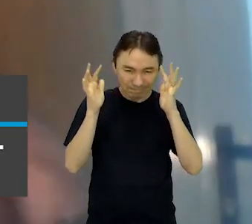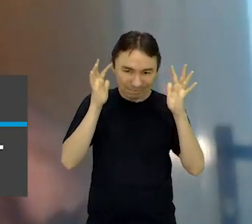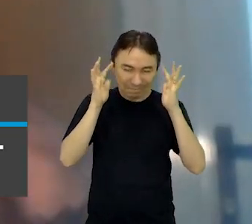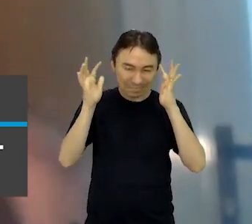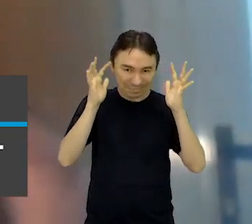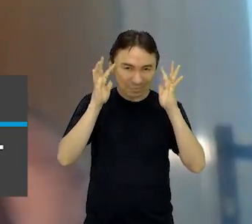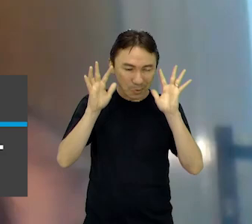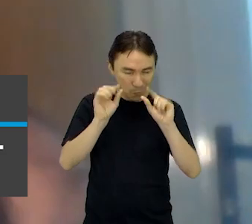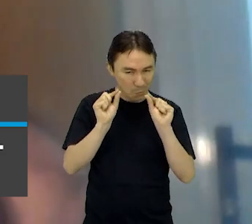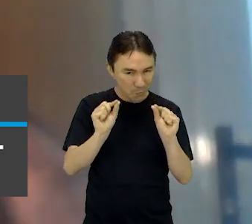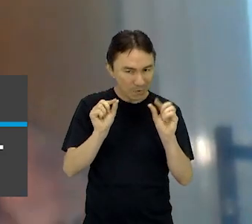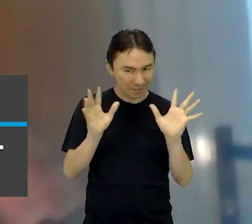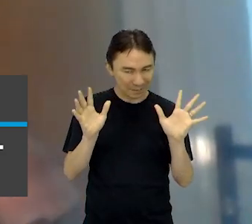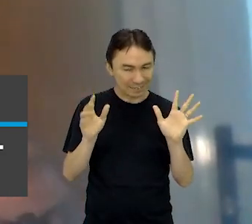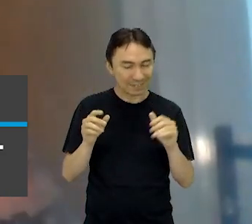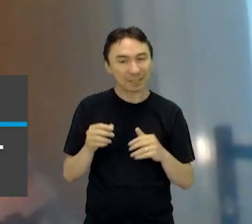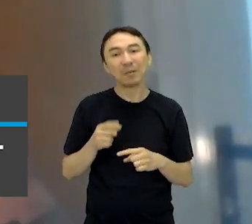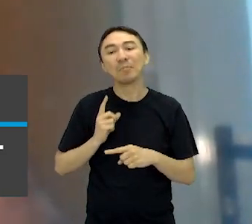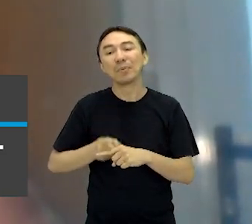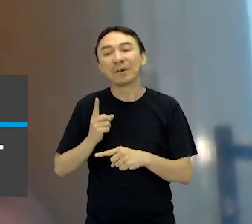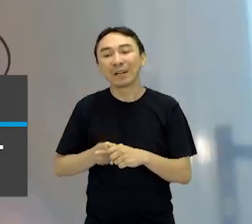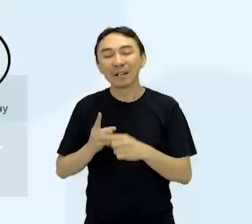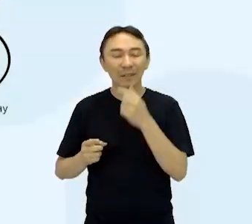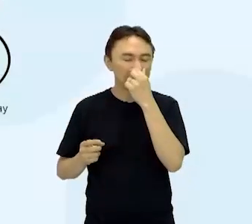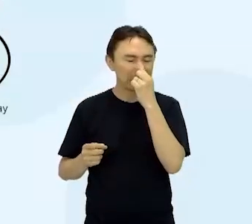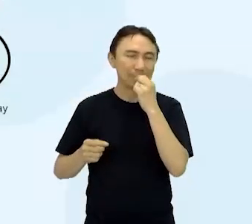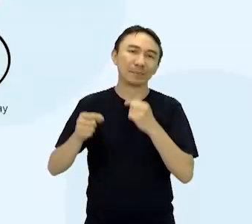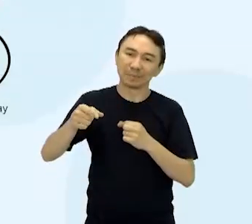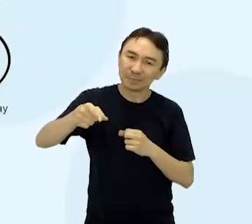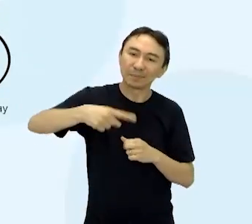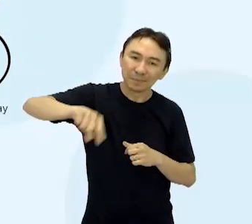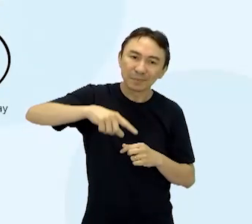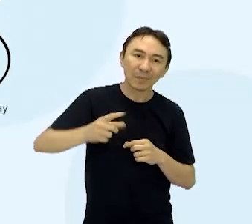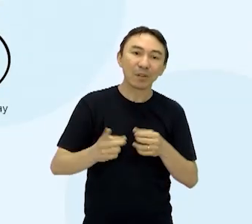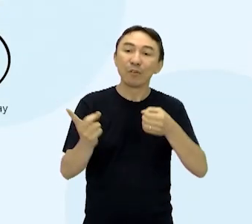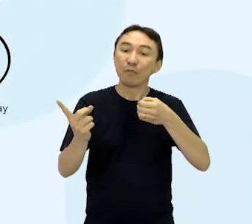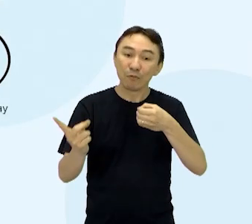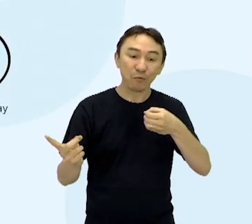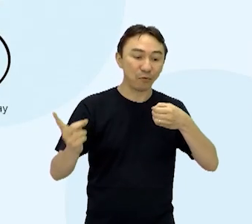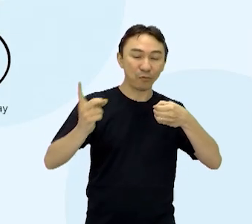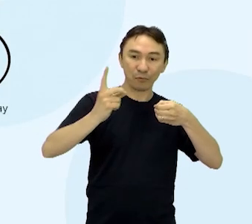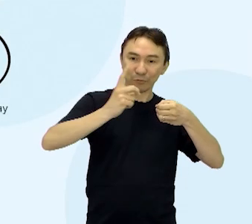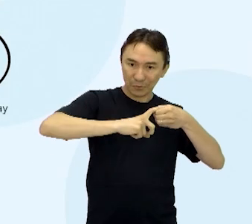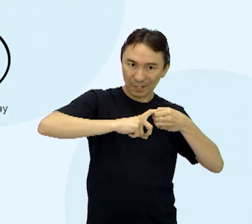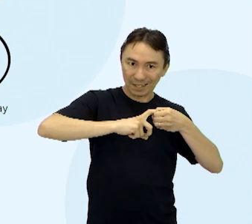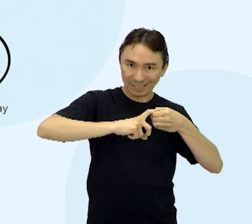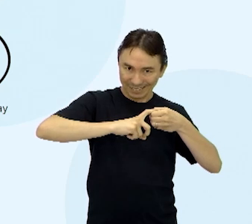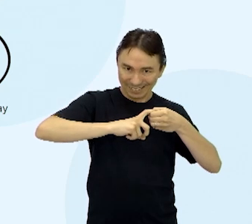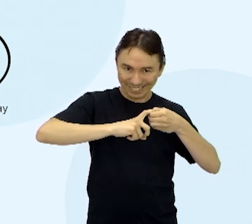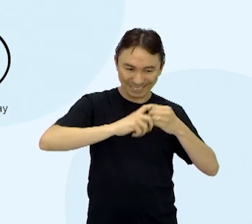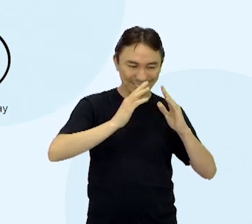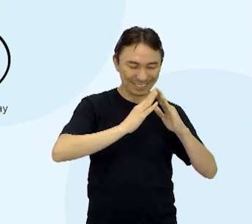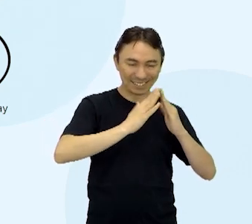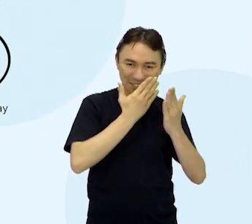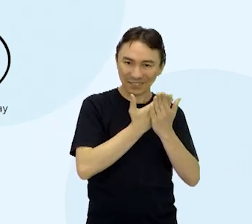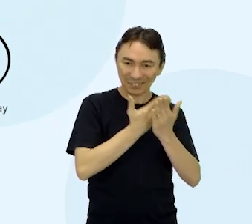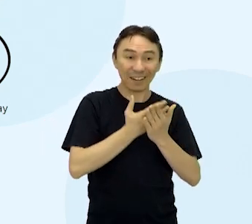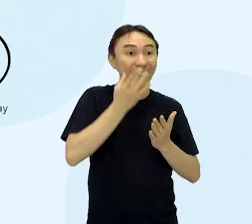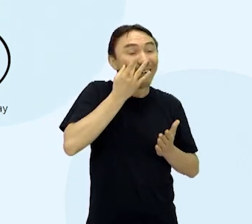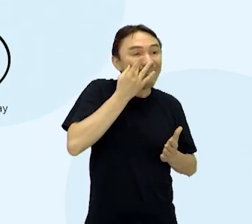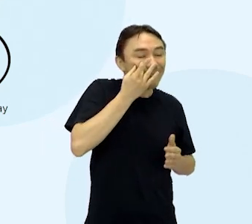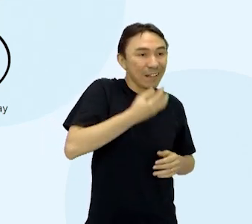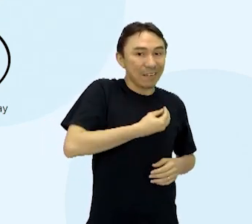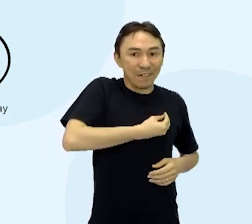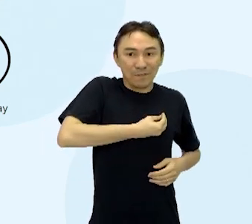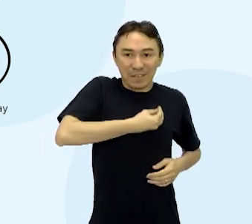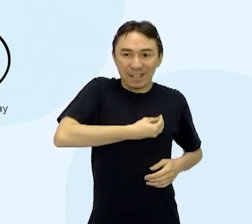aqui. Por quê? Porque o retorno presencial, gente, as aulas, tem trazido vários sentimentos e